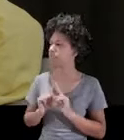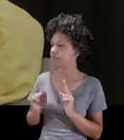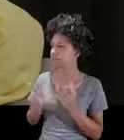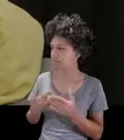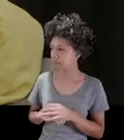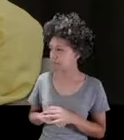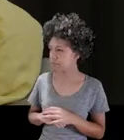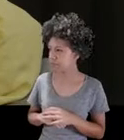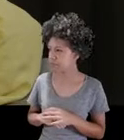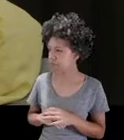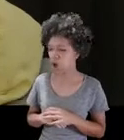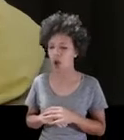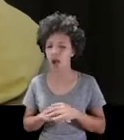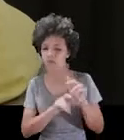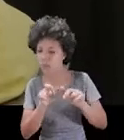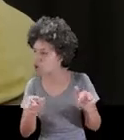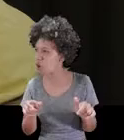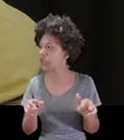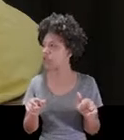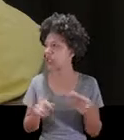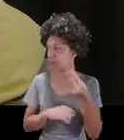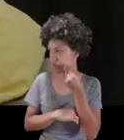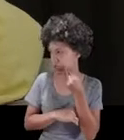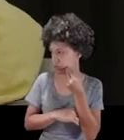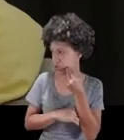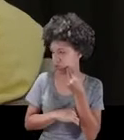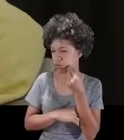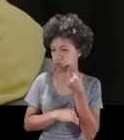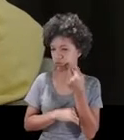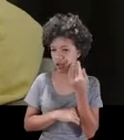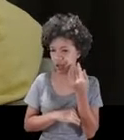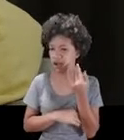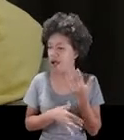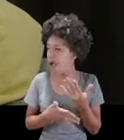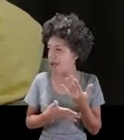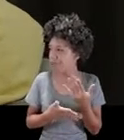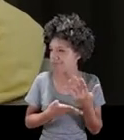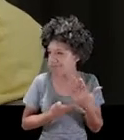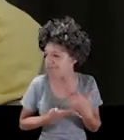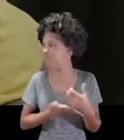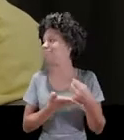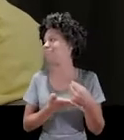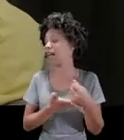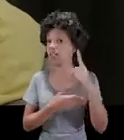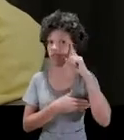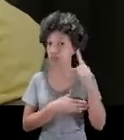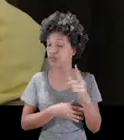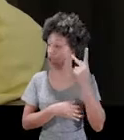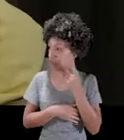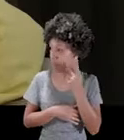E aí a bom então ele tá tentando resgatar esse esse